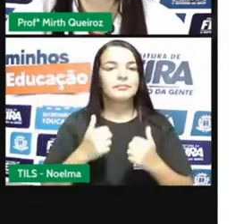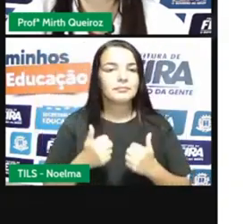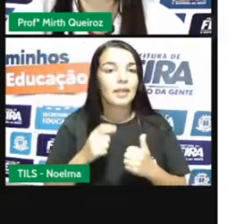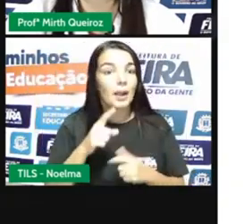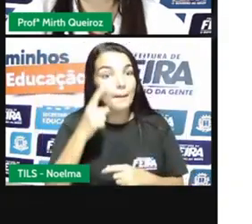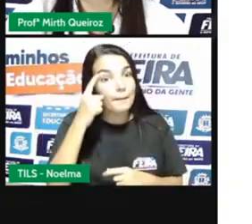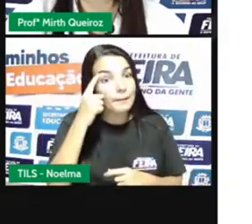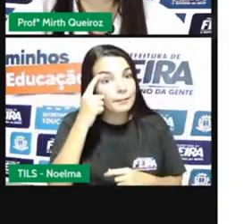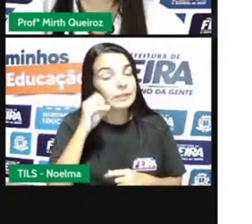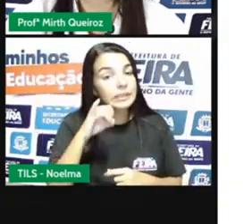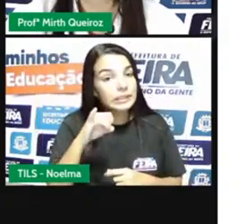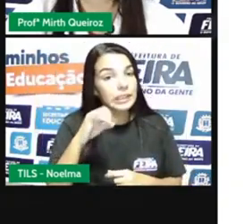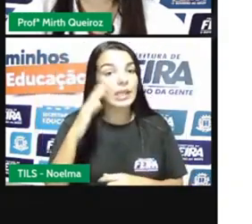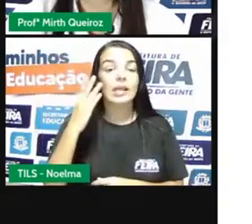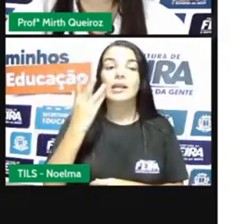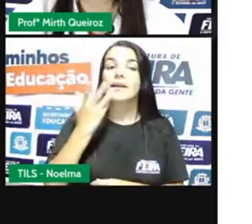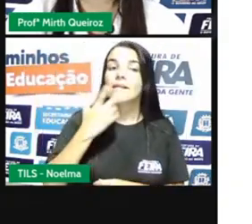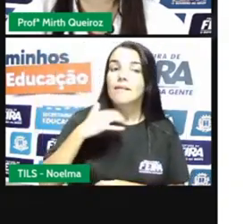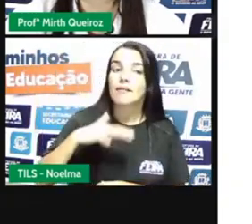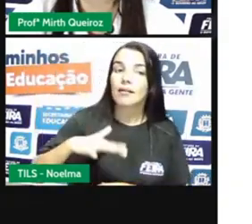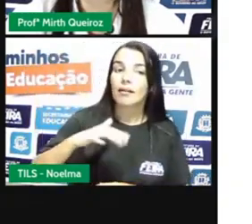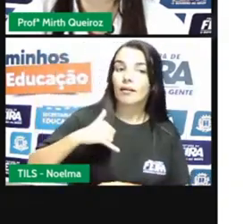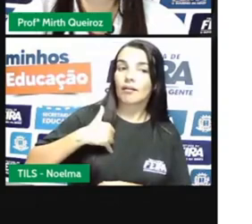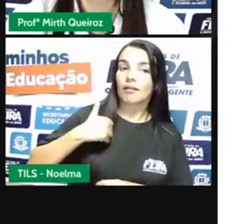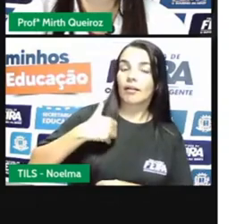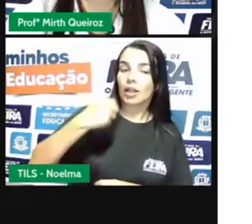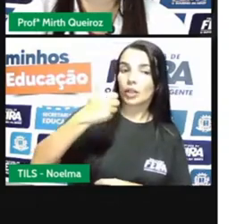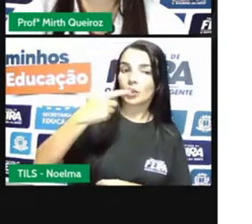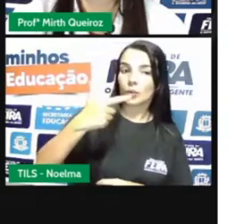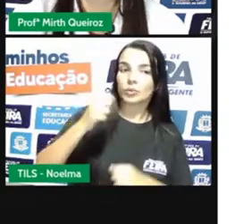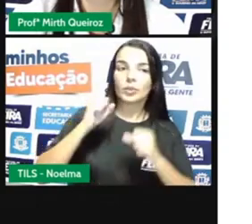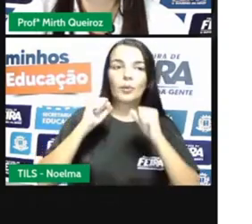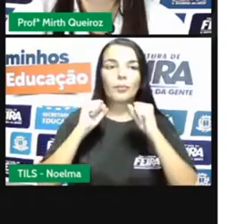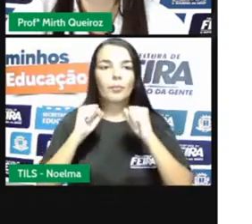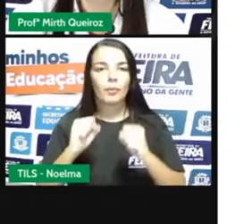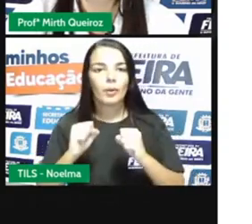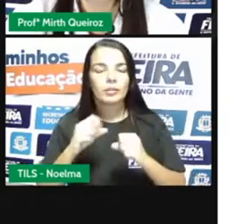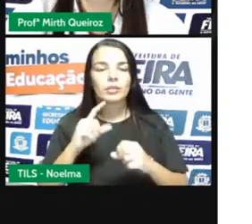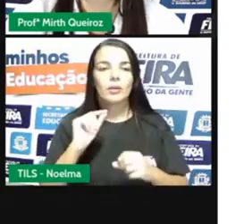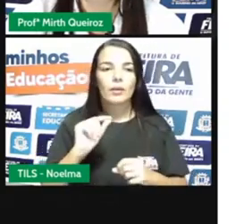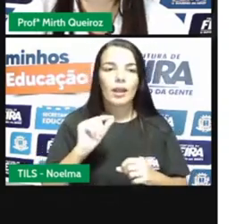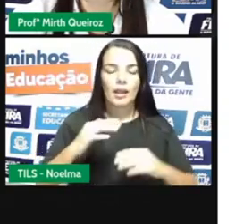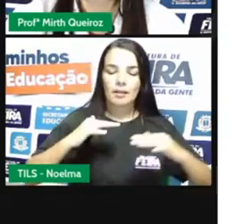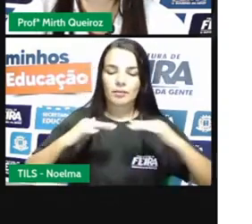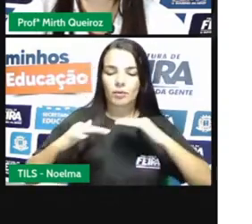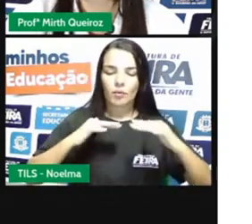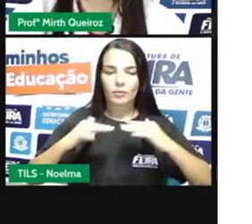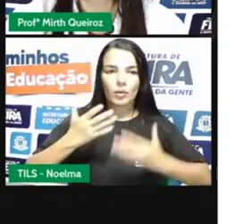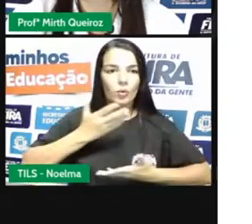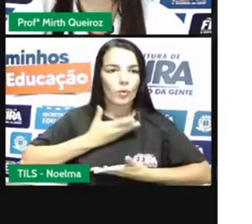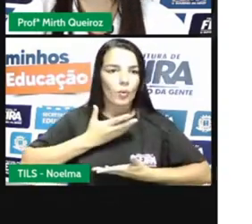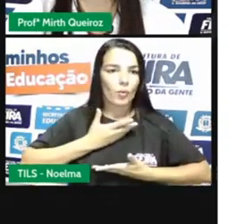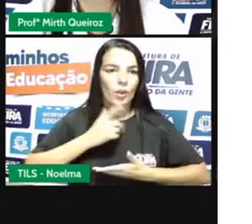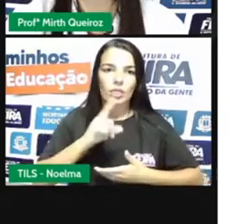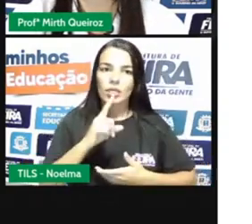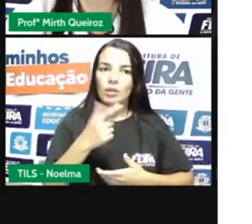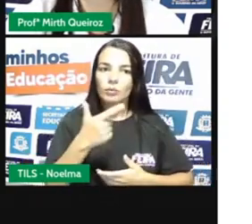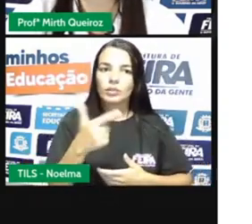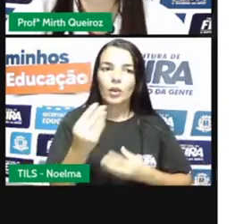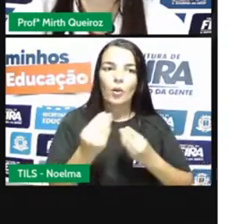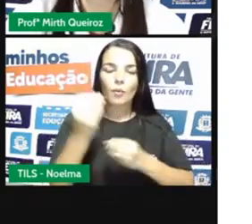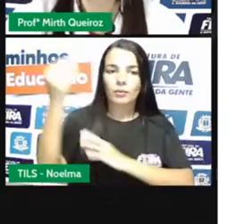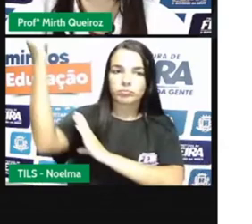a musculação para crianças a partir de 12 anos deve priorizar habilidades motoras do corpo e não ganho de